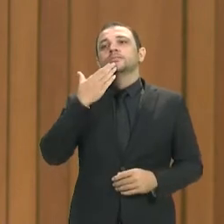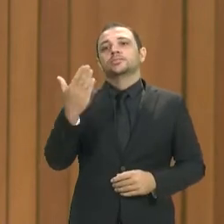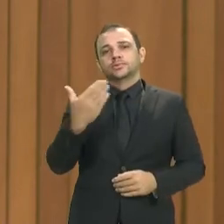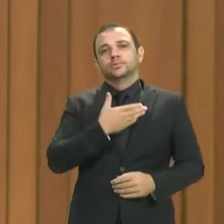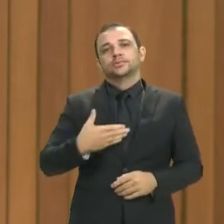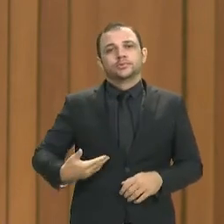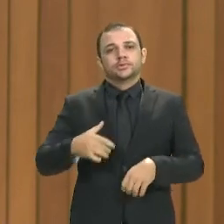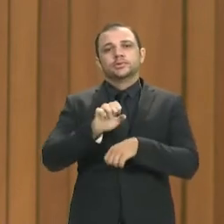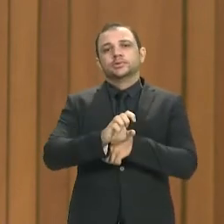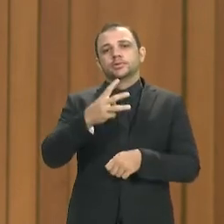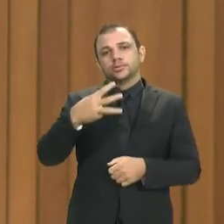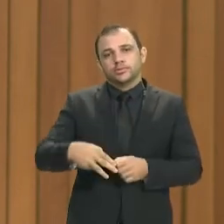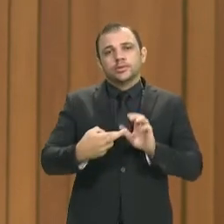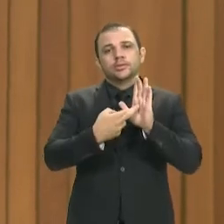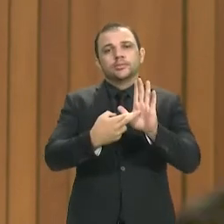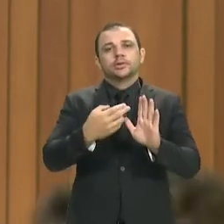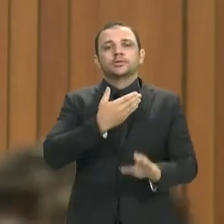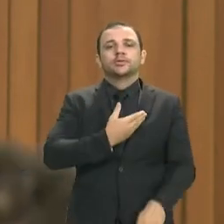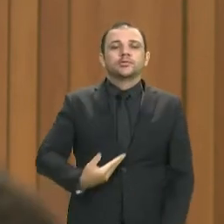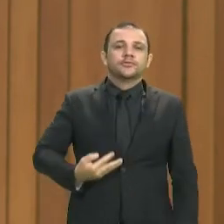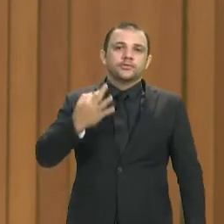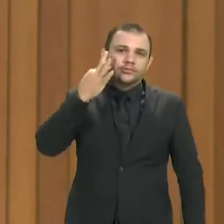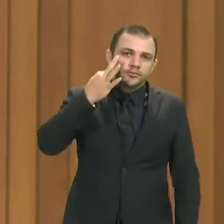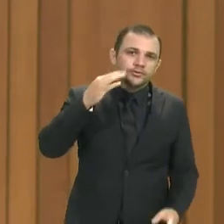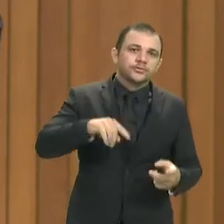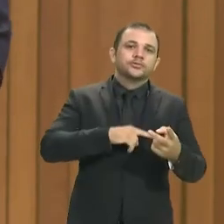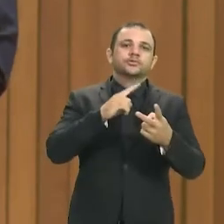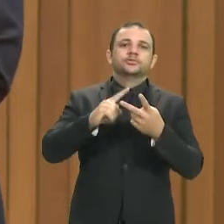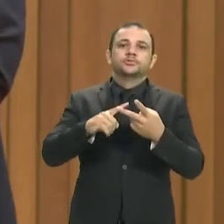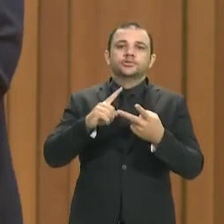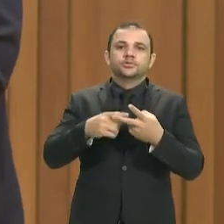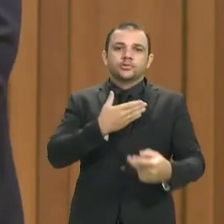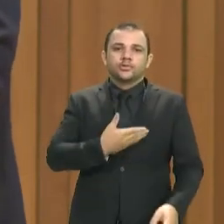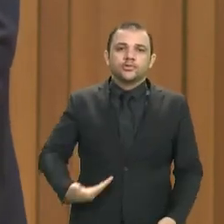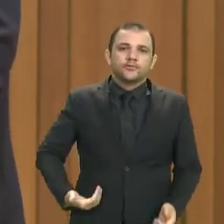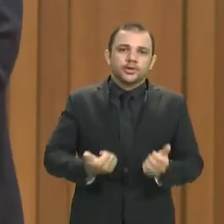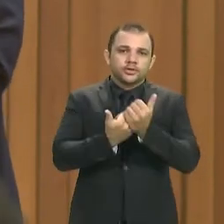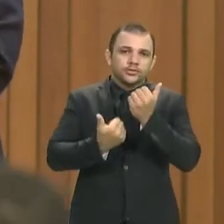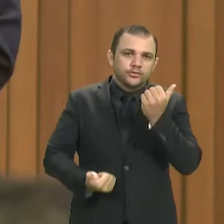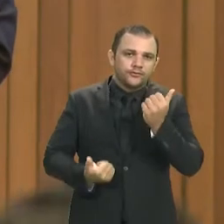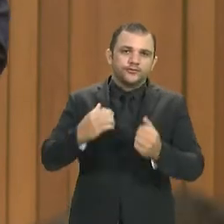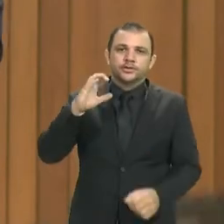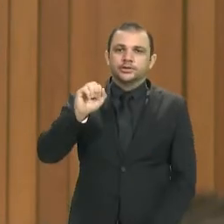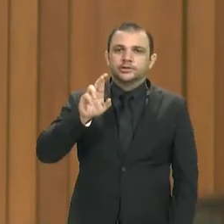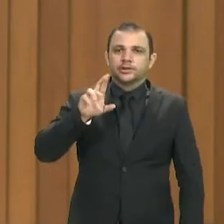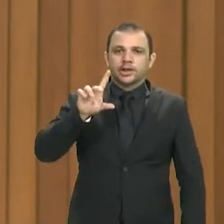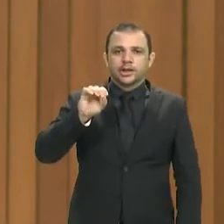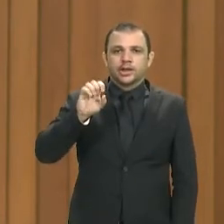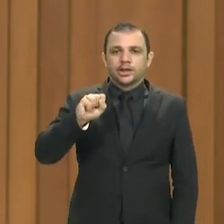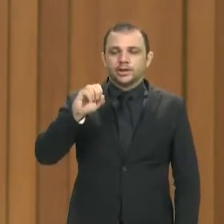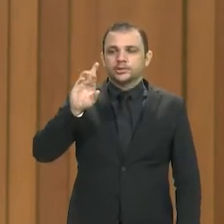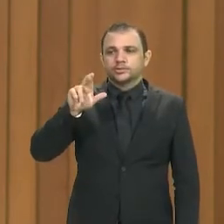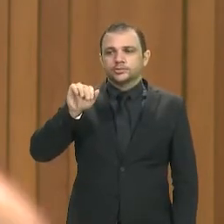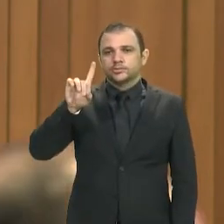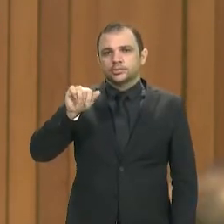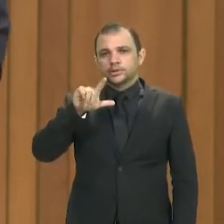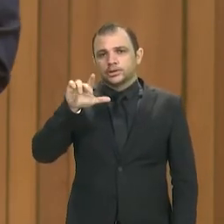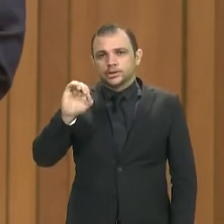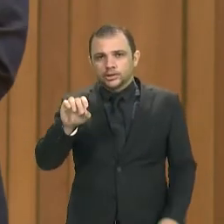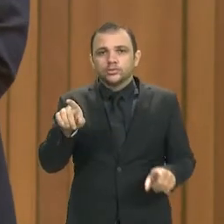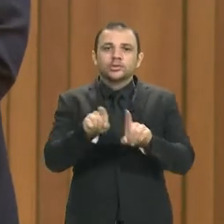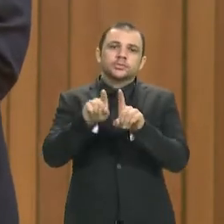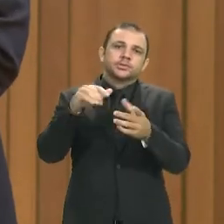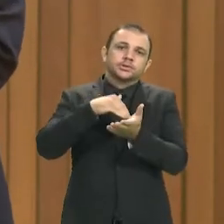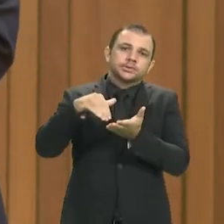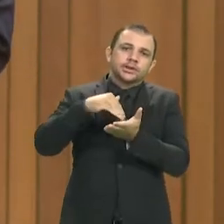Dino, governador Brandão, do secretário de infraestrutura, o Cleito Noleto, que,